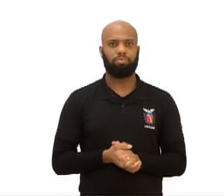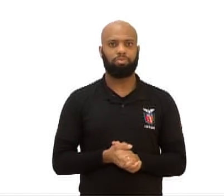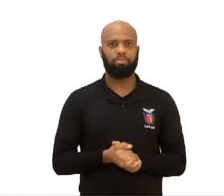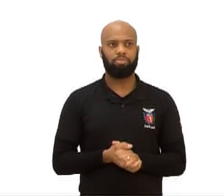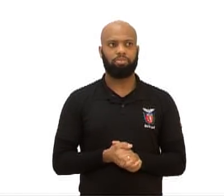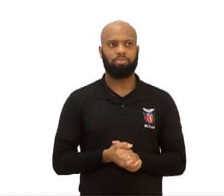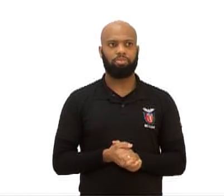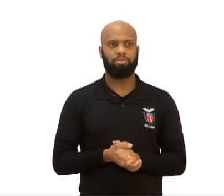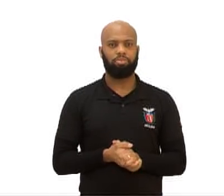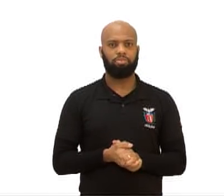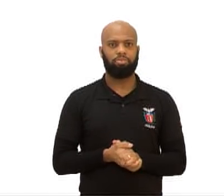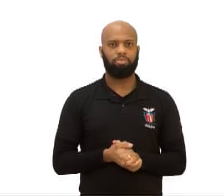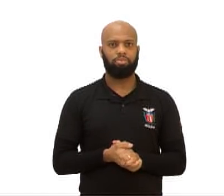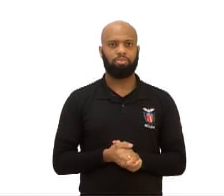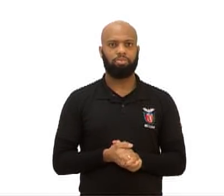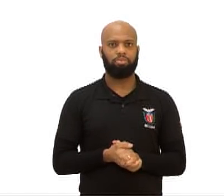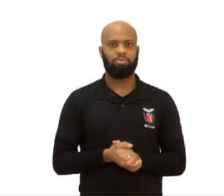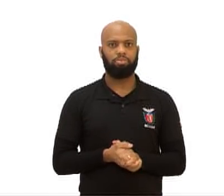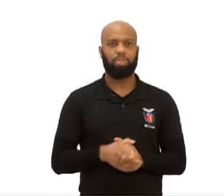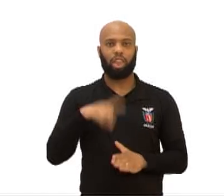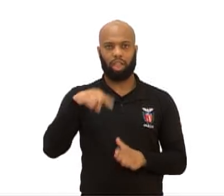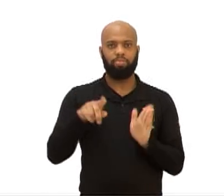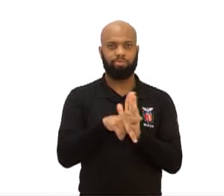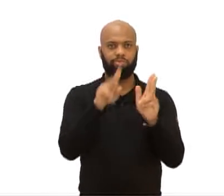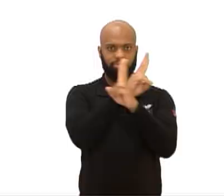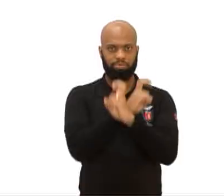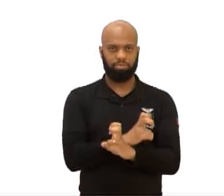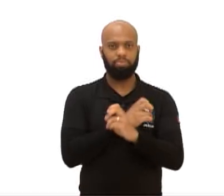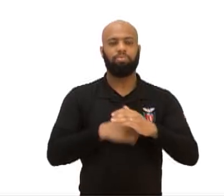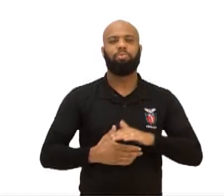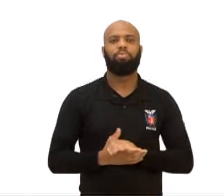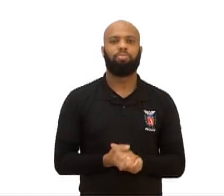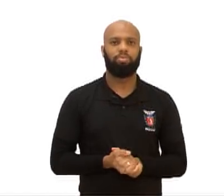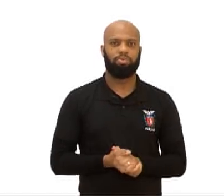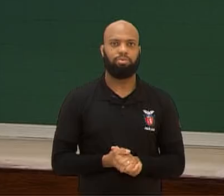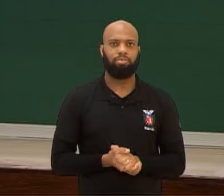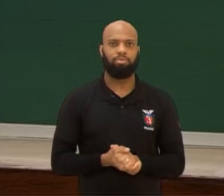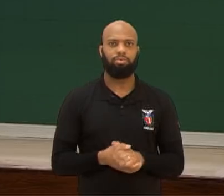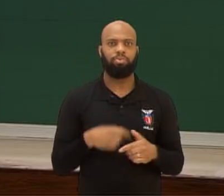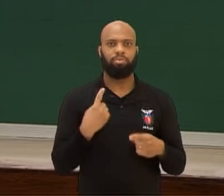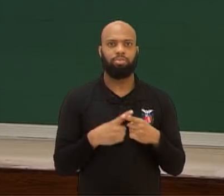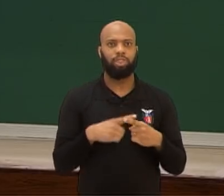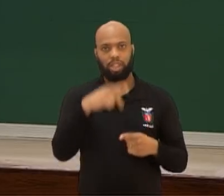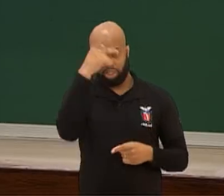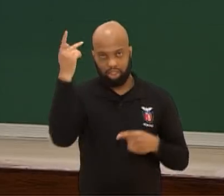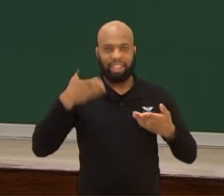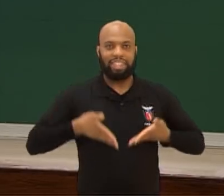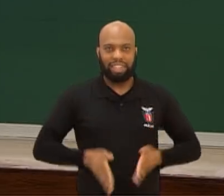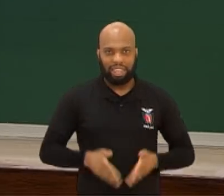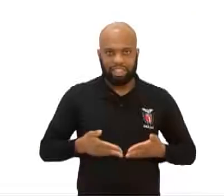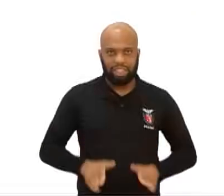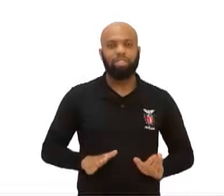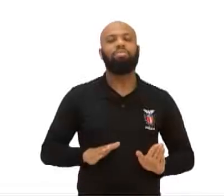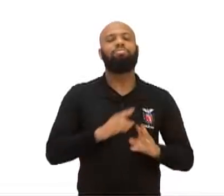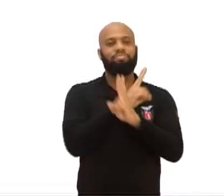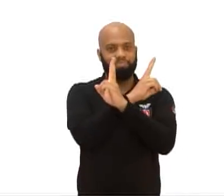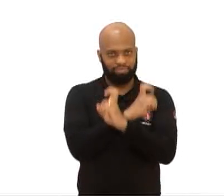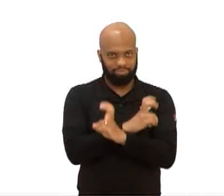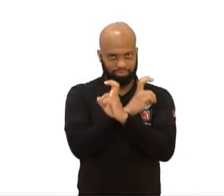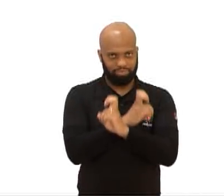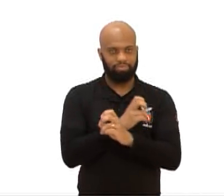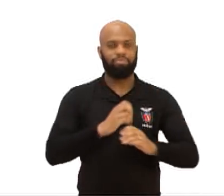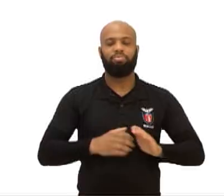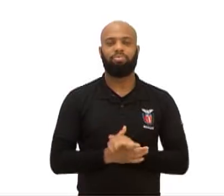Não, ele era austríaco. Corrijam, por favor. Quem é da Áustria é austríaco.